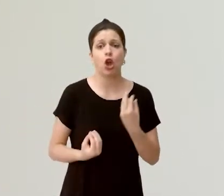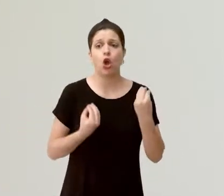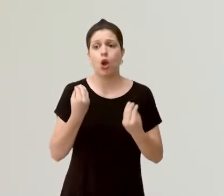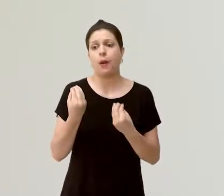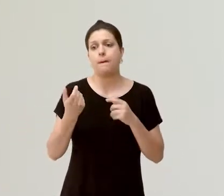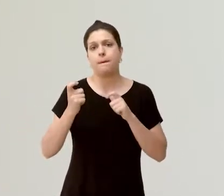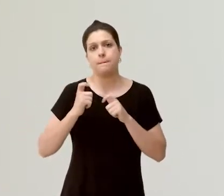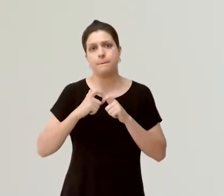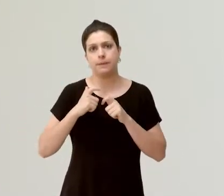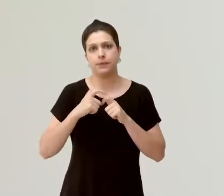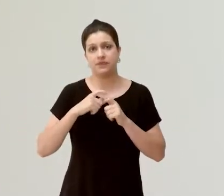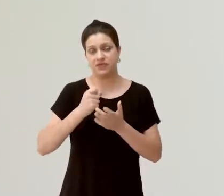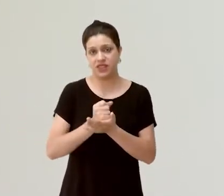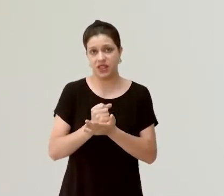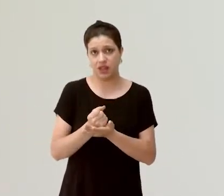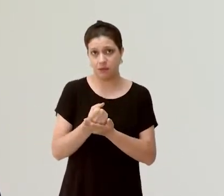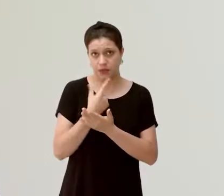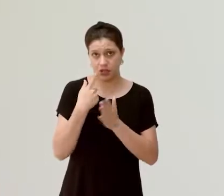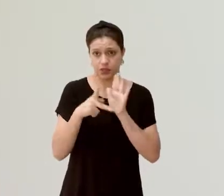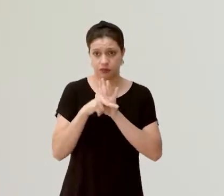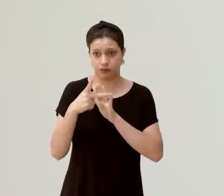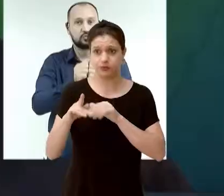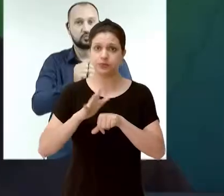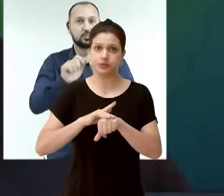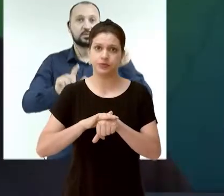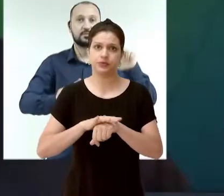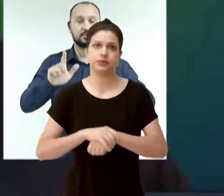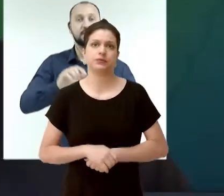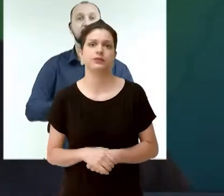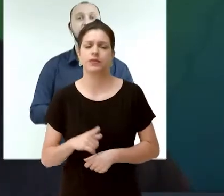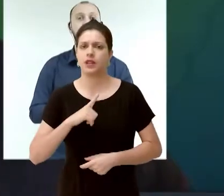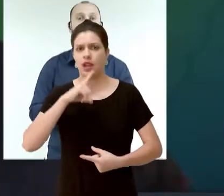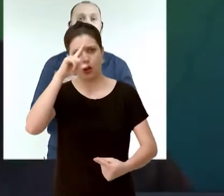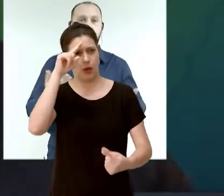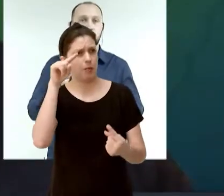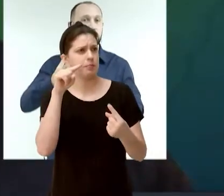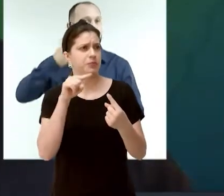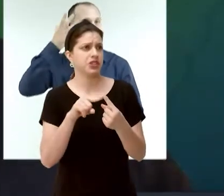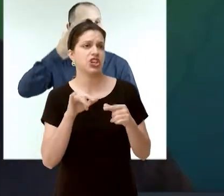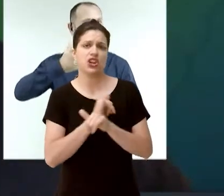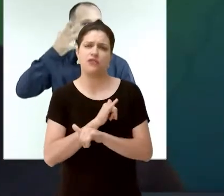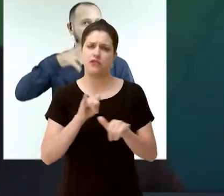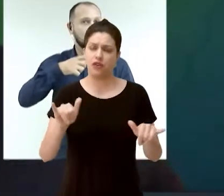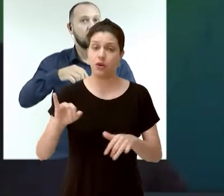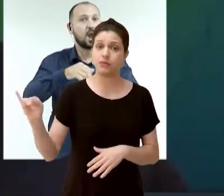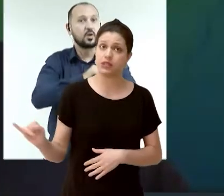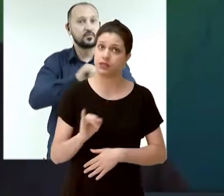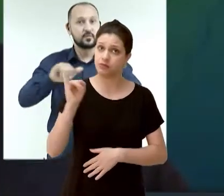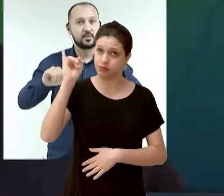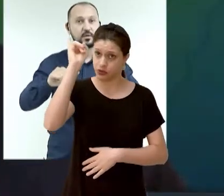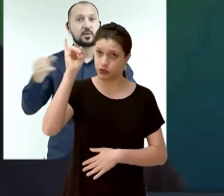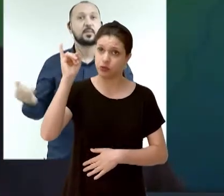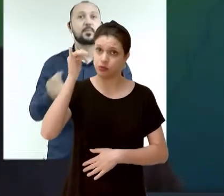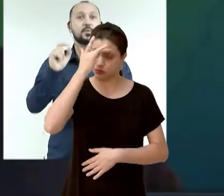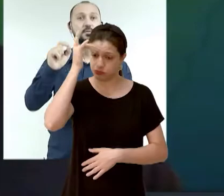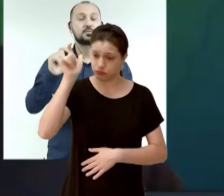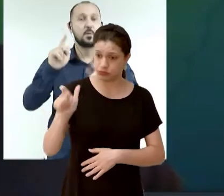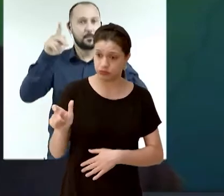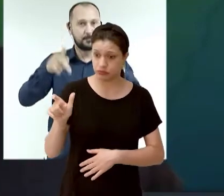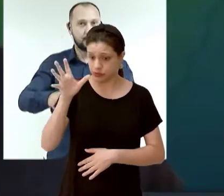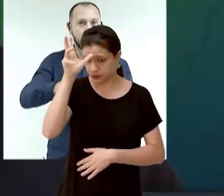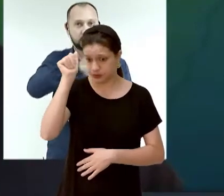oportunidades de tratamento medicamentoso para a doença. Nossa audiência tem como objetivo trazer informações relevantes à